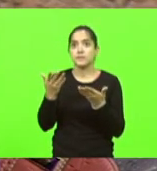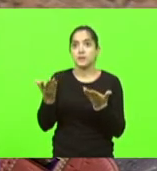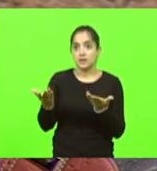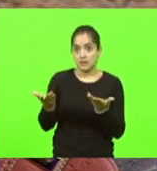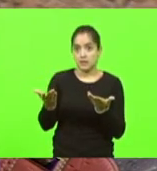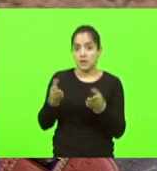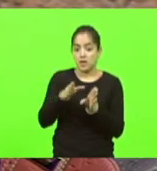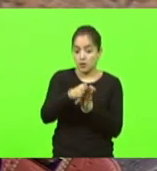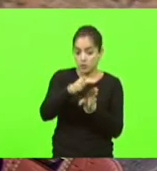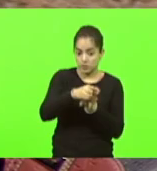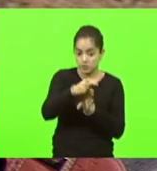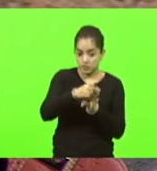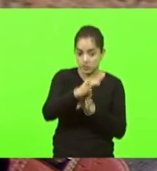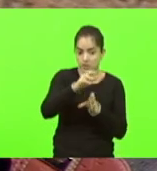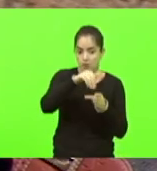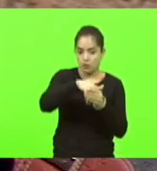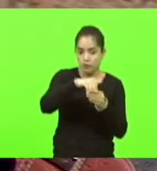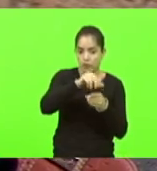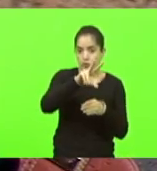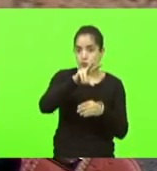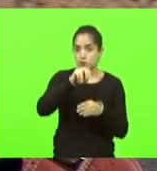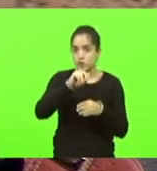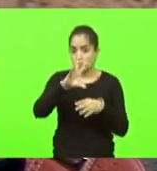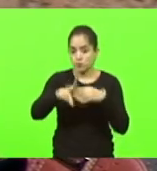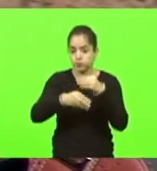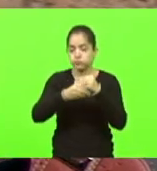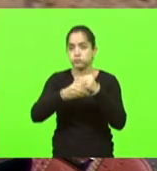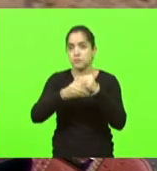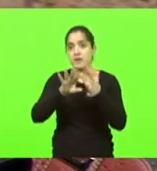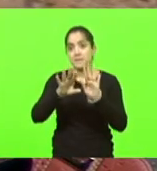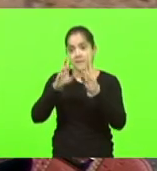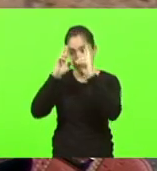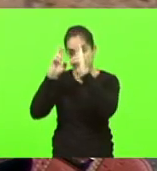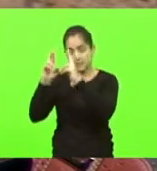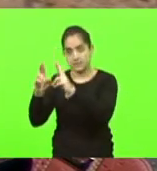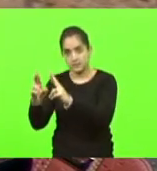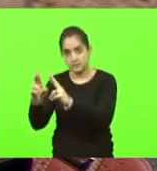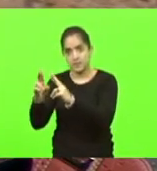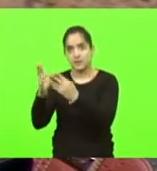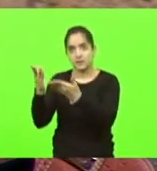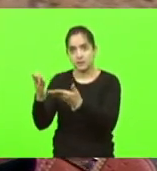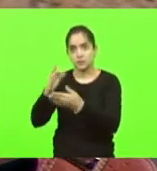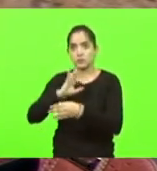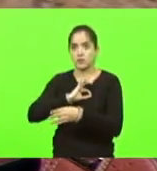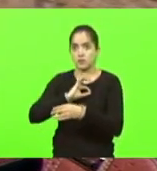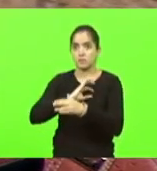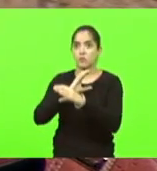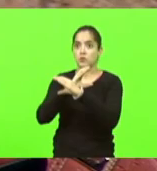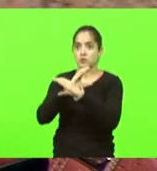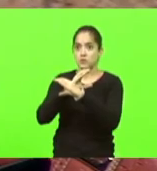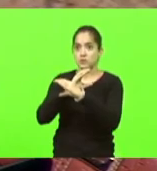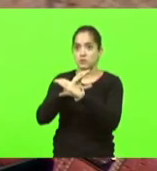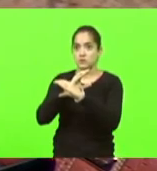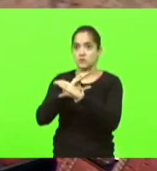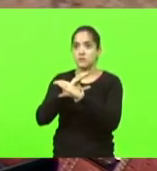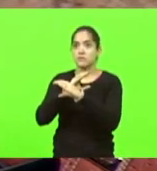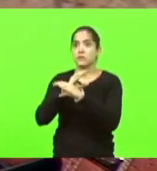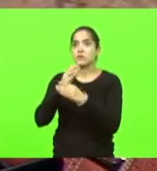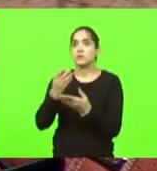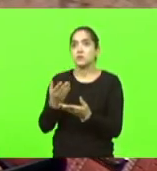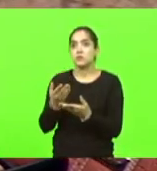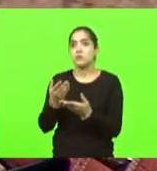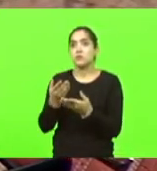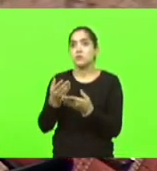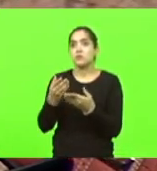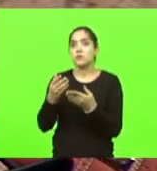orientar o voto não a todas as emendas em respeito ao senhor a sua categoria EA Polícia Civil que também entrou em contato muitas vezes nosso gabinete que o senhor